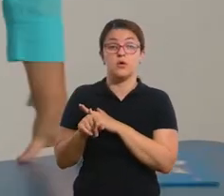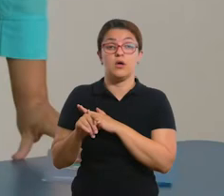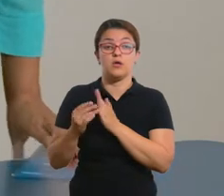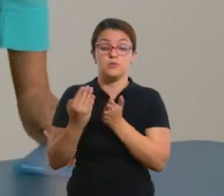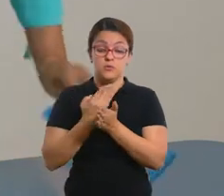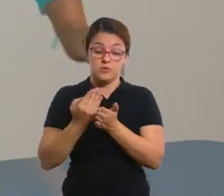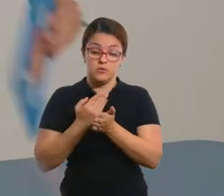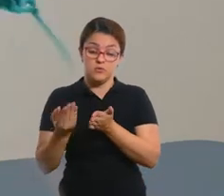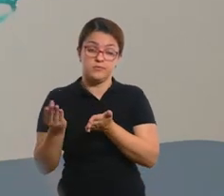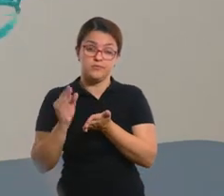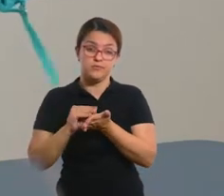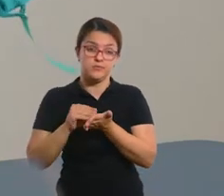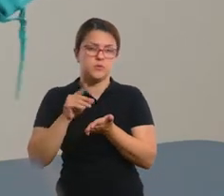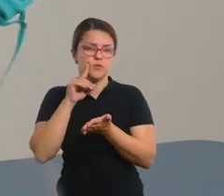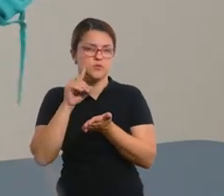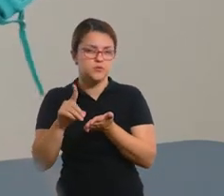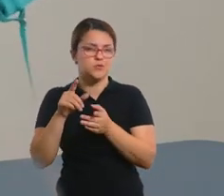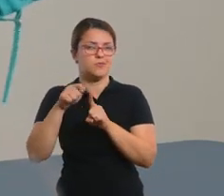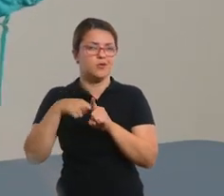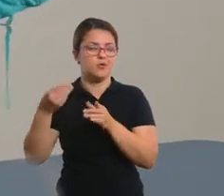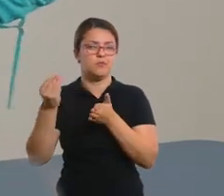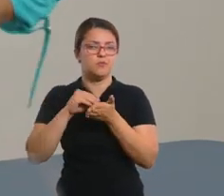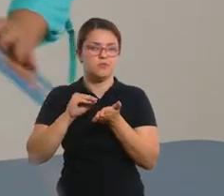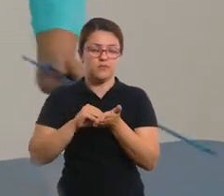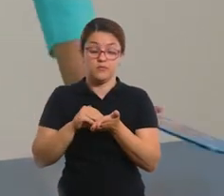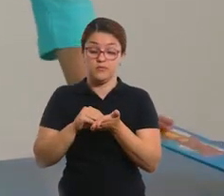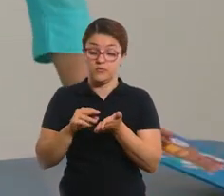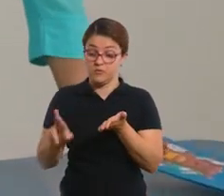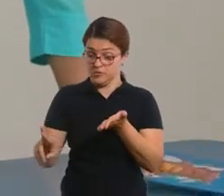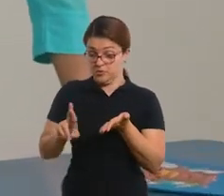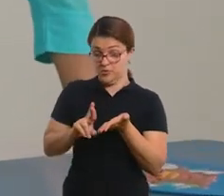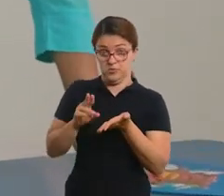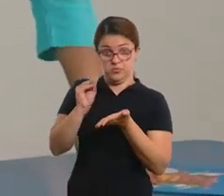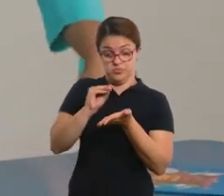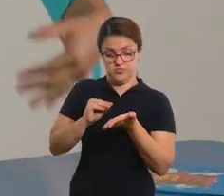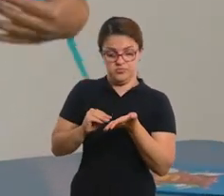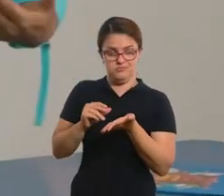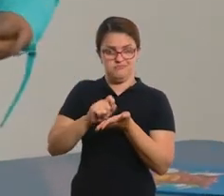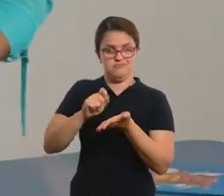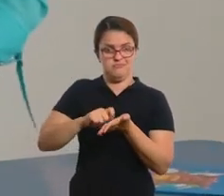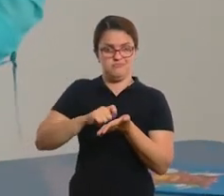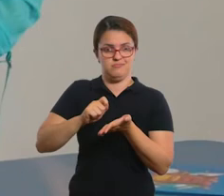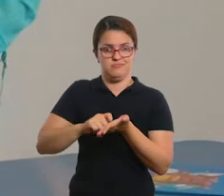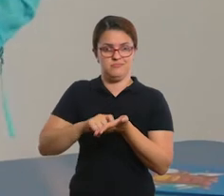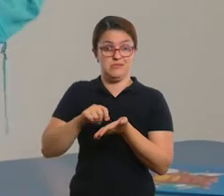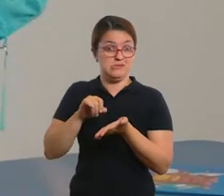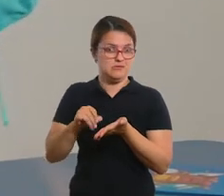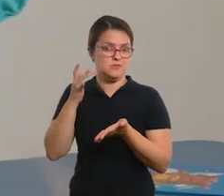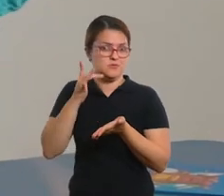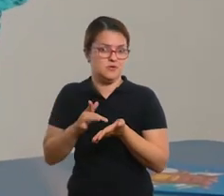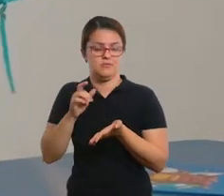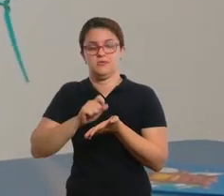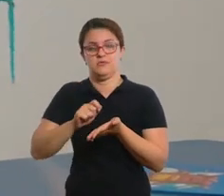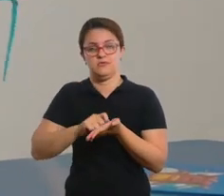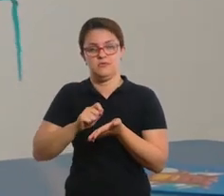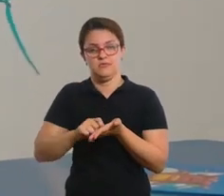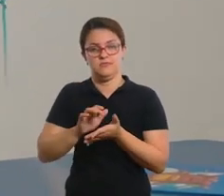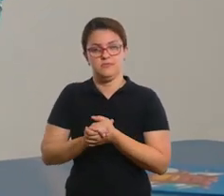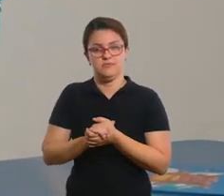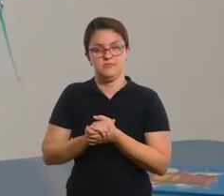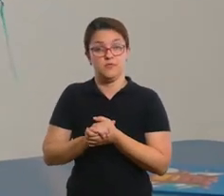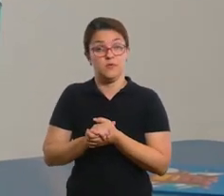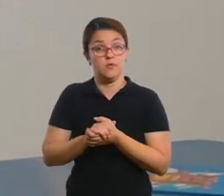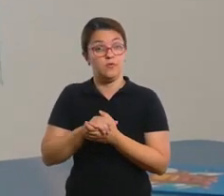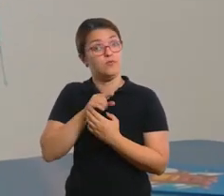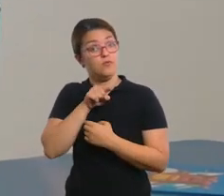caderninho Lição de Casa, colocando a data, e anote as respostas da criança se ela não souber escrever. Você aí vai estar fazendo uma